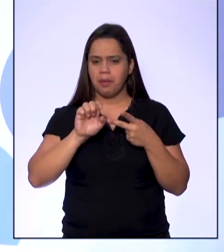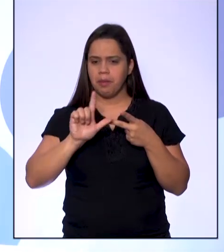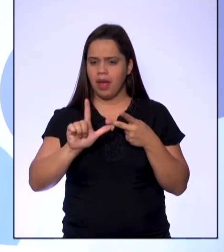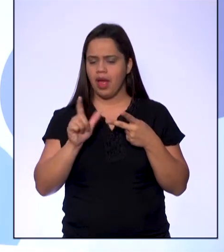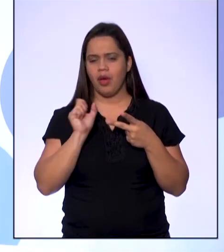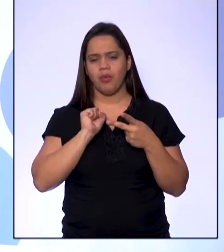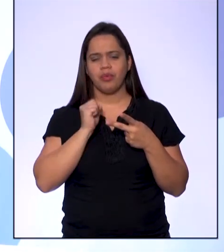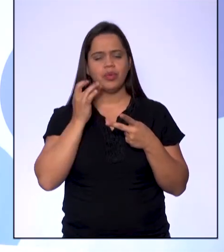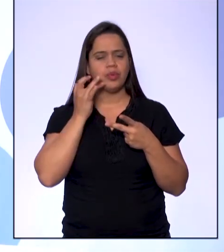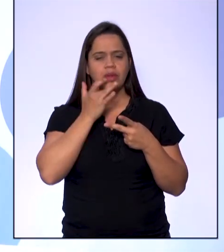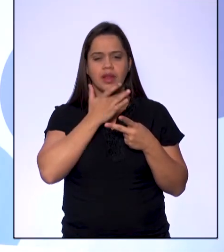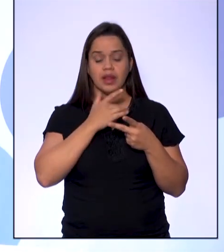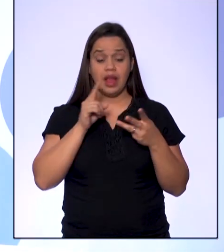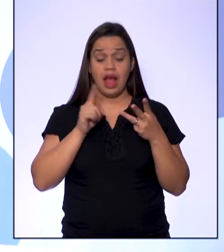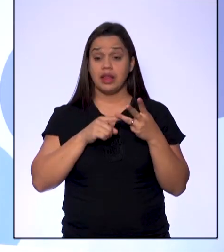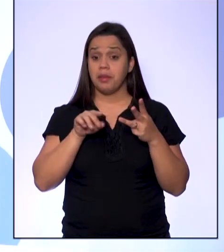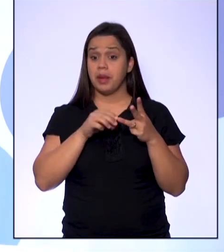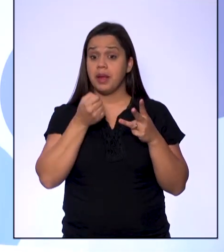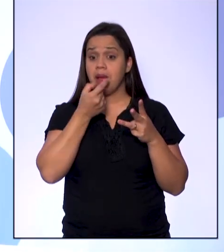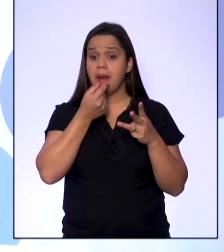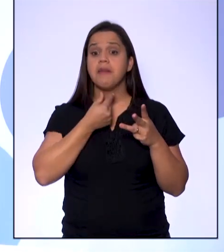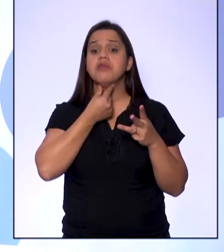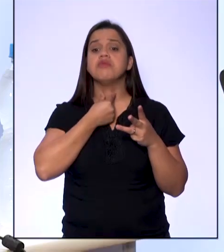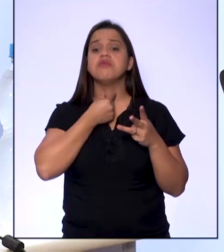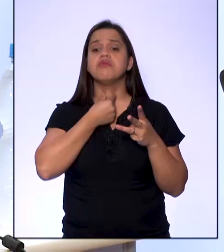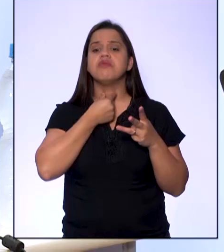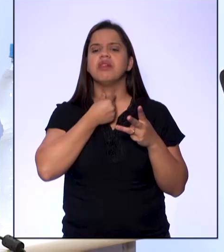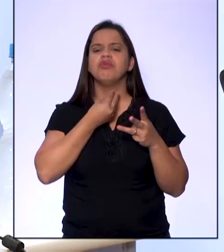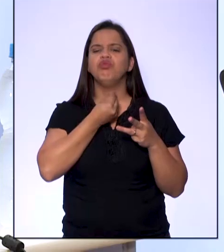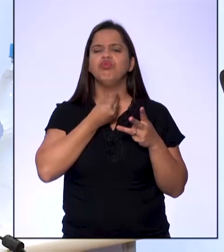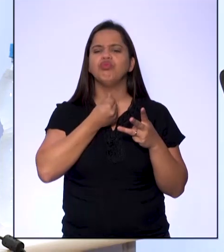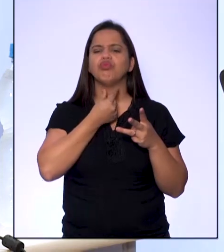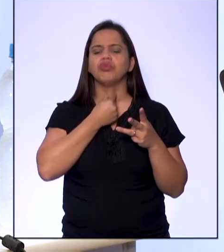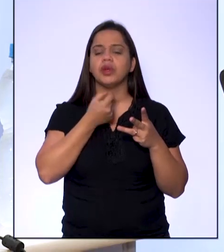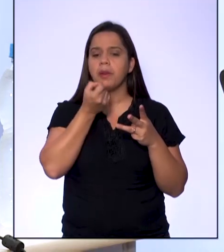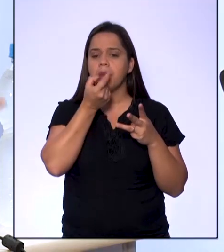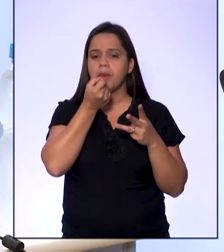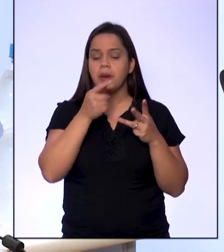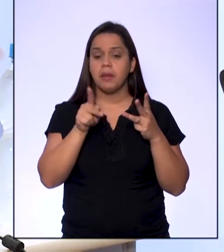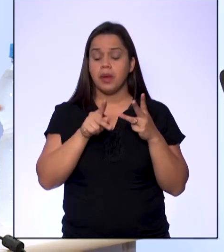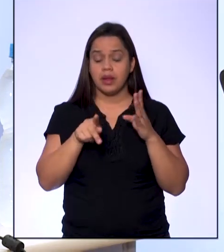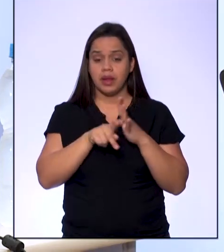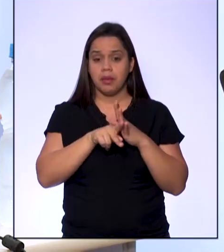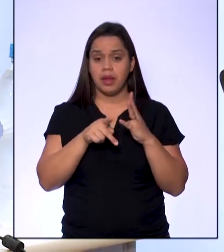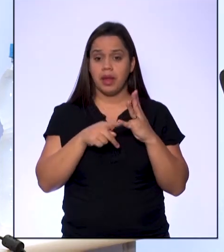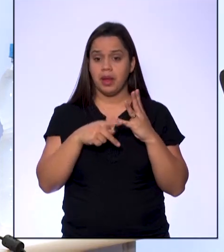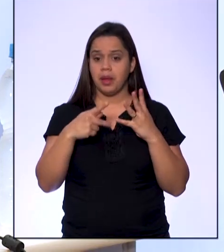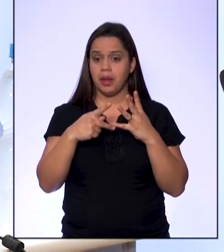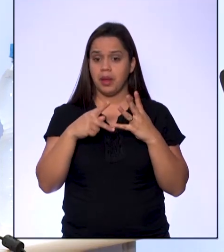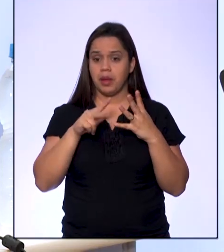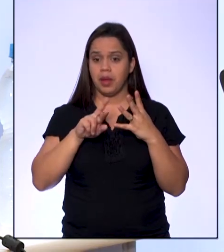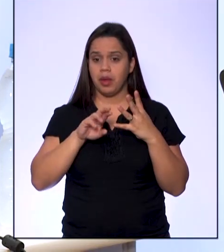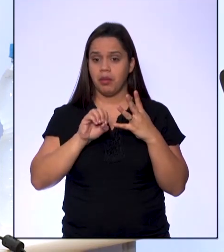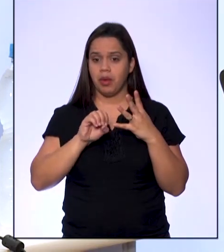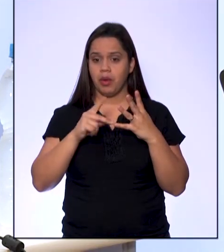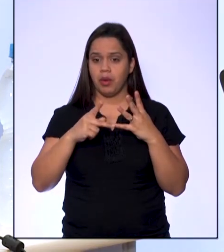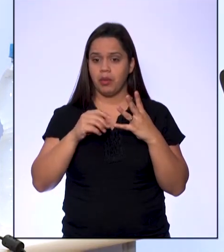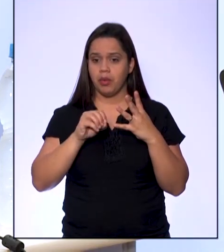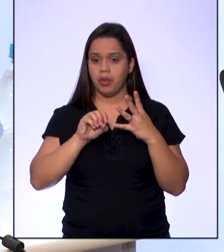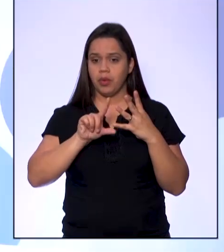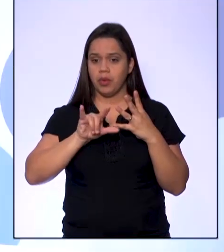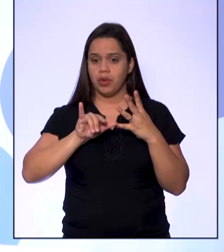gostosas, né? Aqueles remédios para garganta. Exatamente, né? O própolis também, que elas acabam produzindo, não é